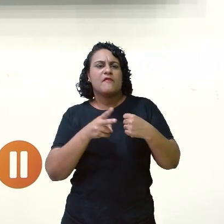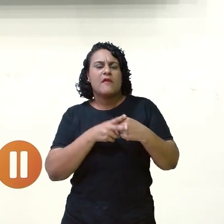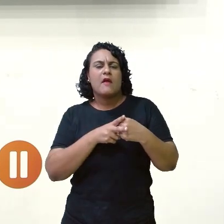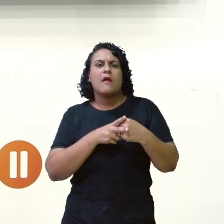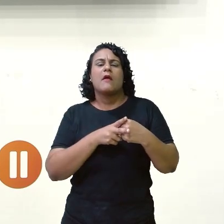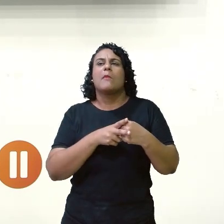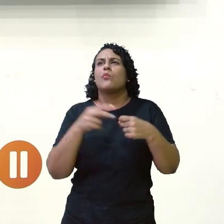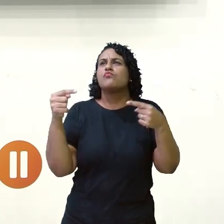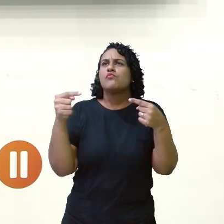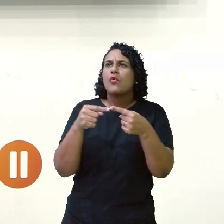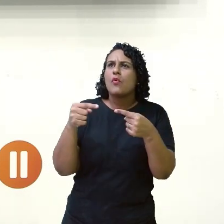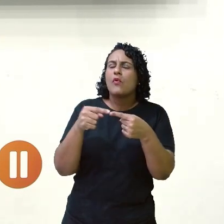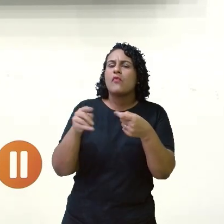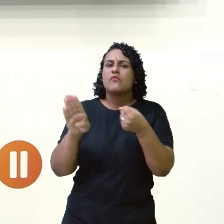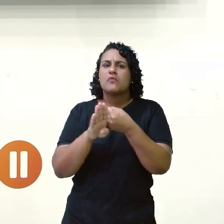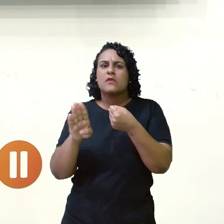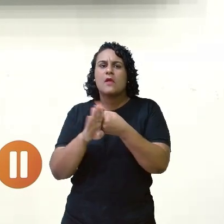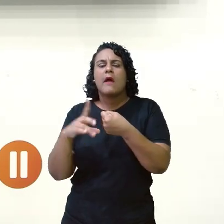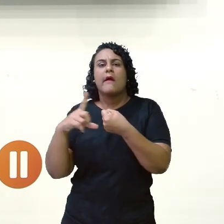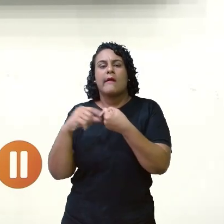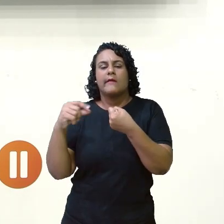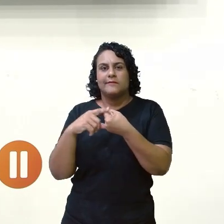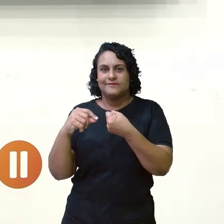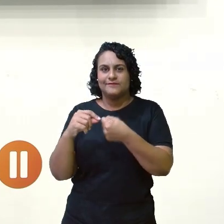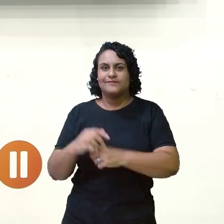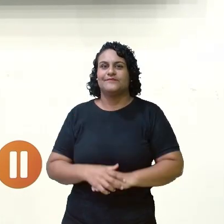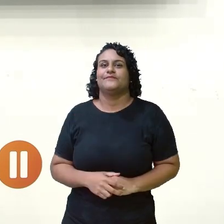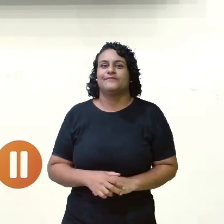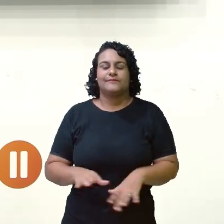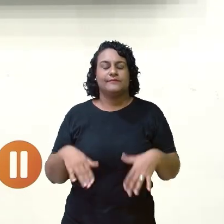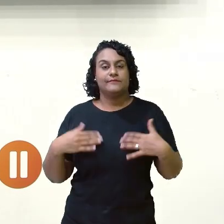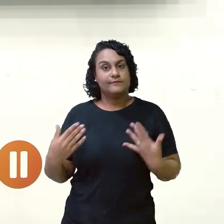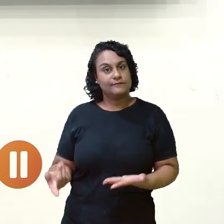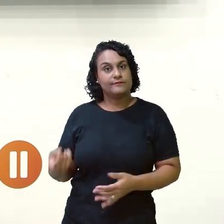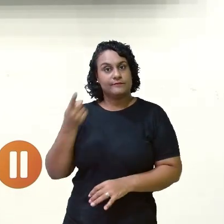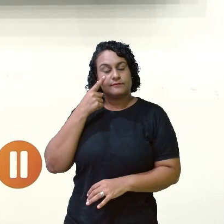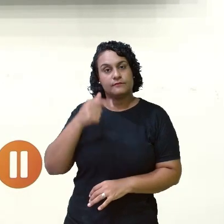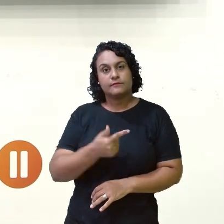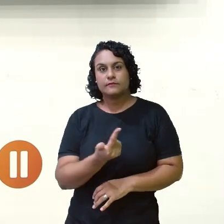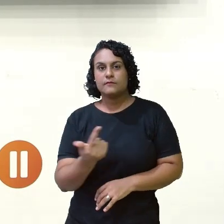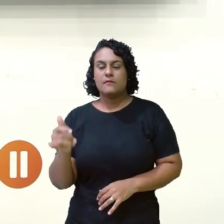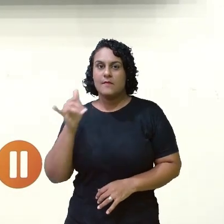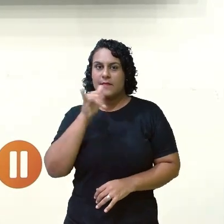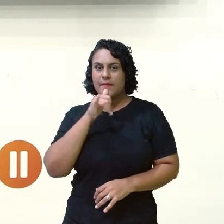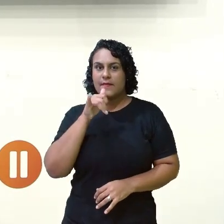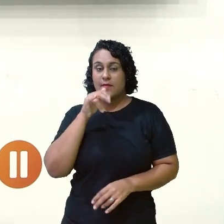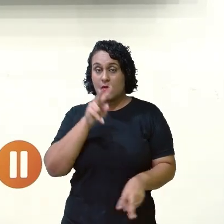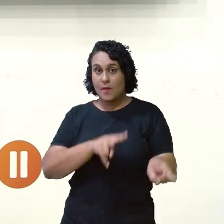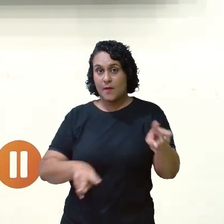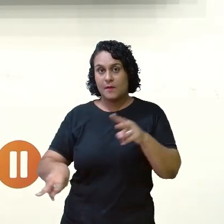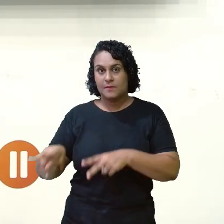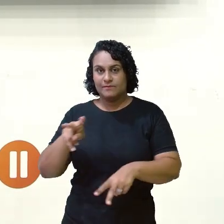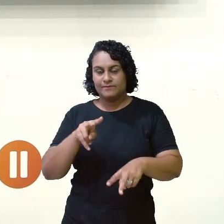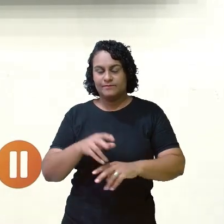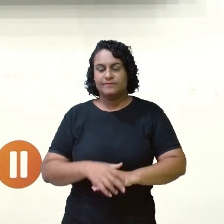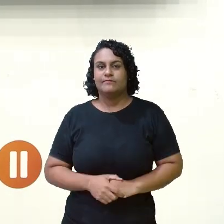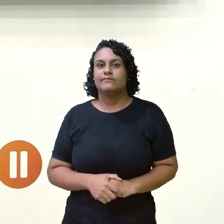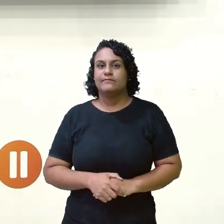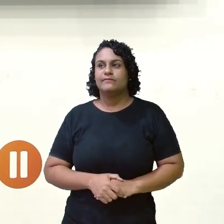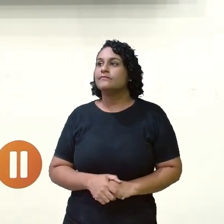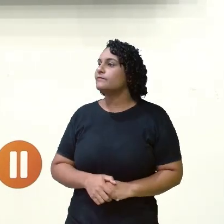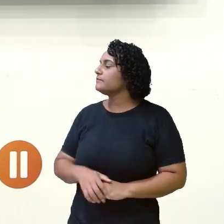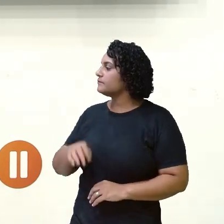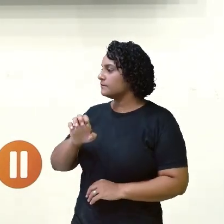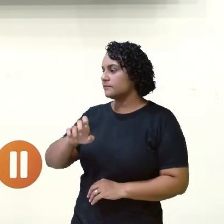o artigo, com quem ele for concordar. Vamos ver outros exemplos. Observem aí.